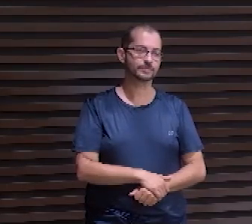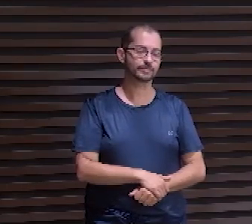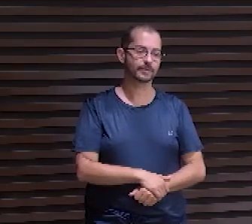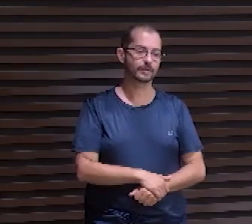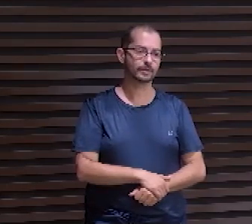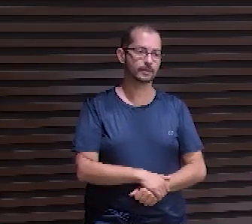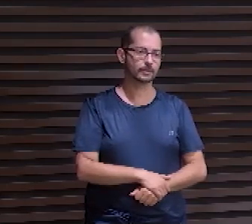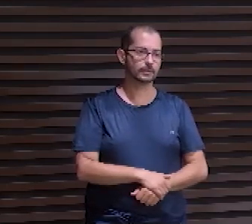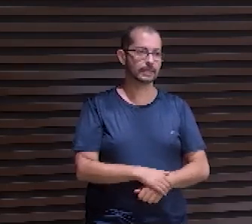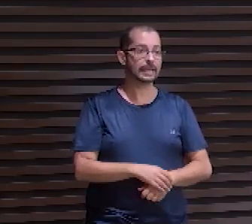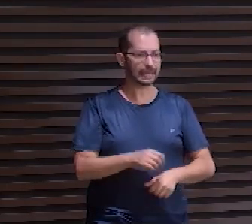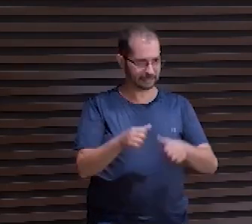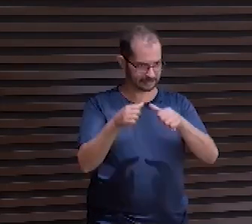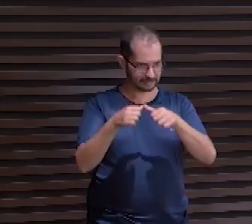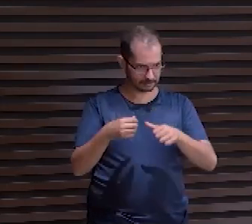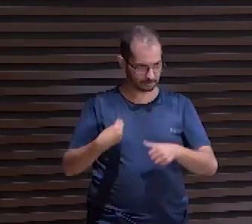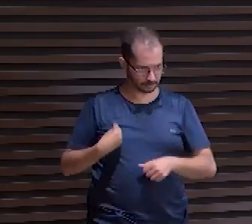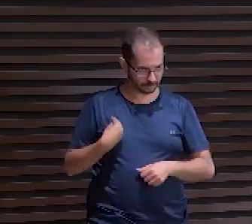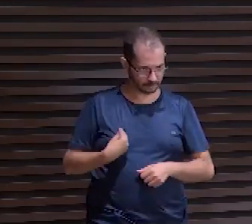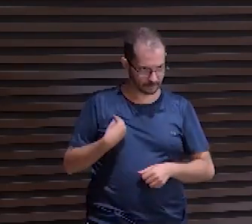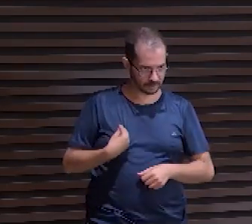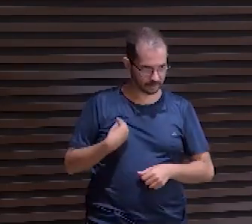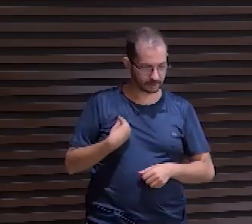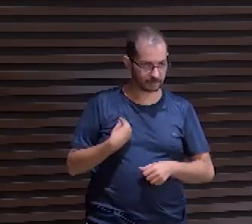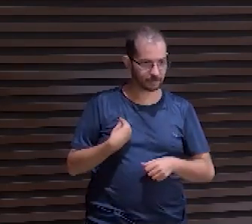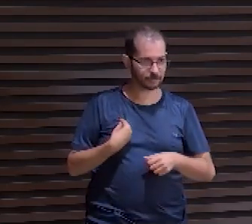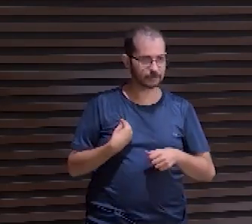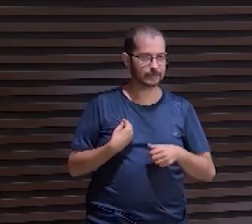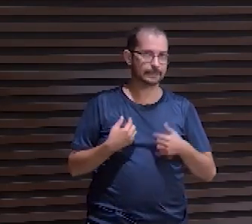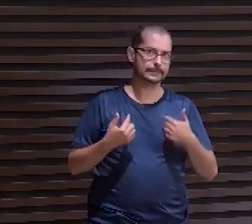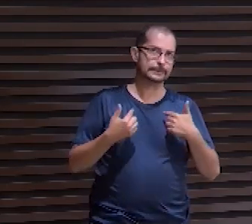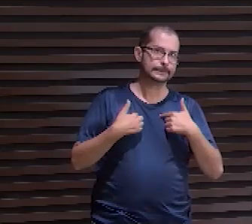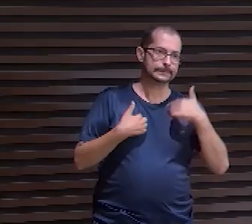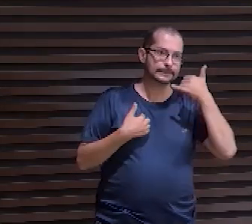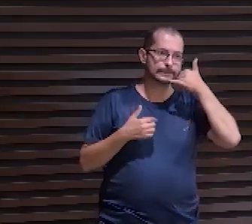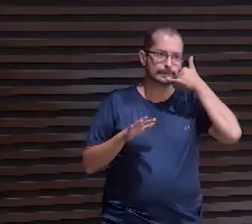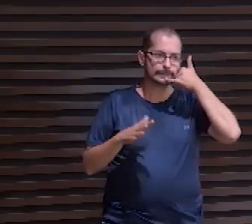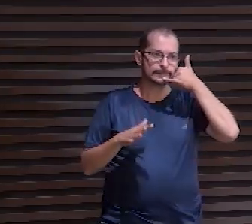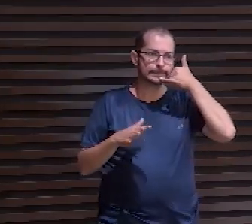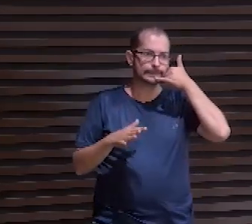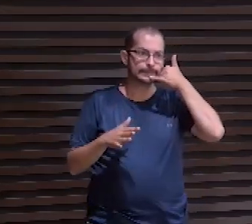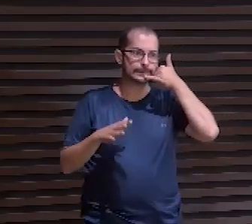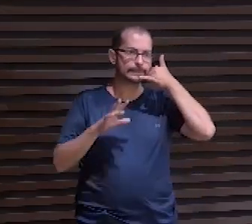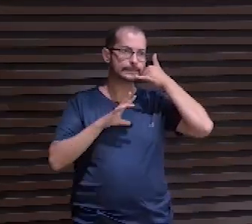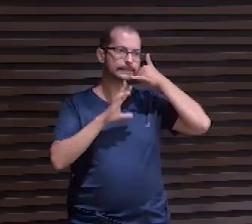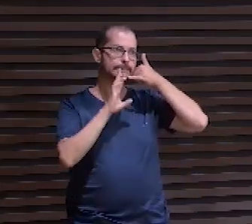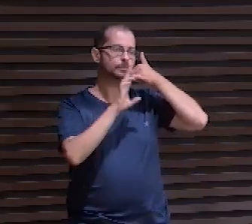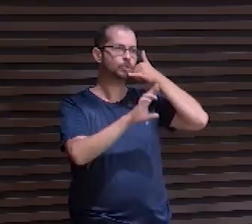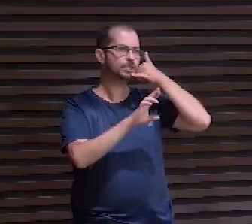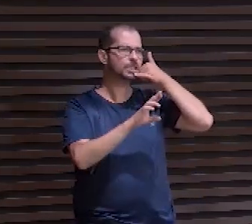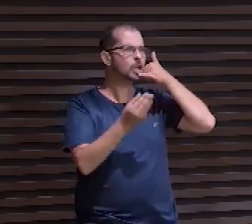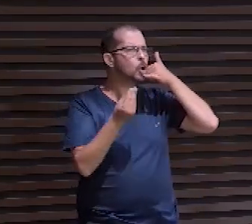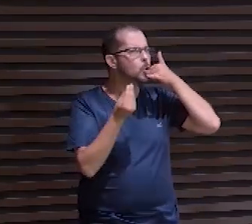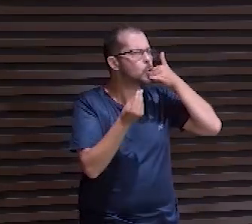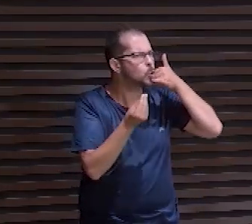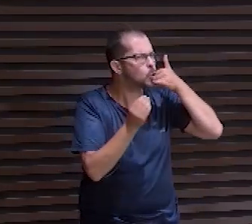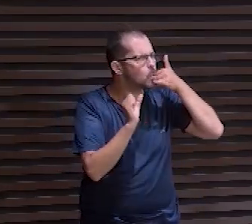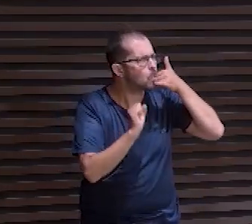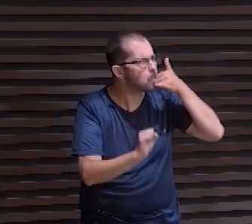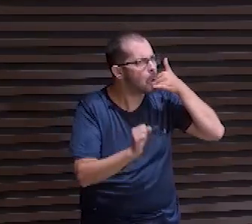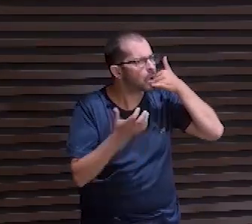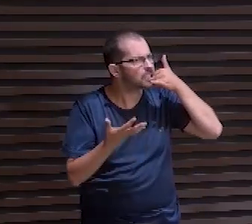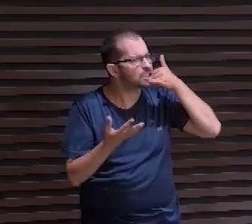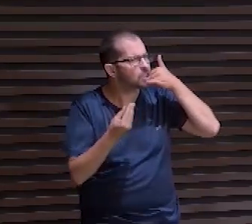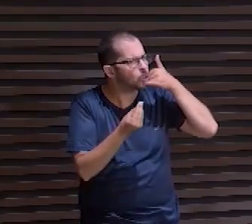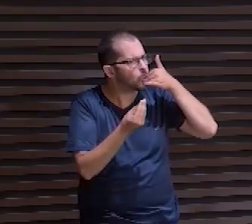Ele está? Meio atônito e tremendo, respondi: como é possível?